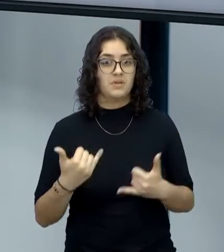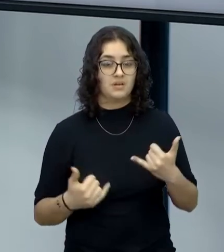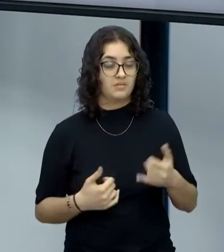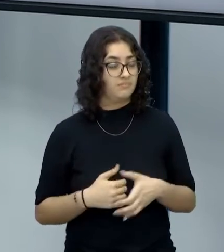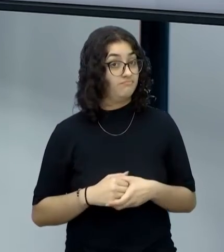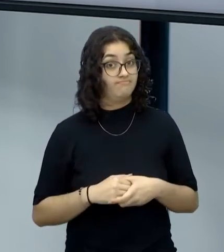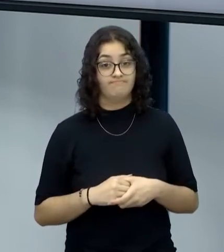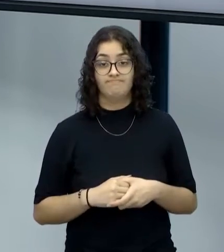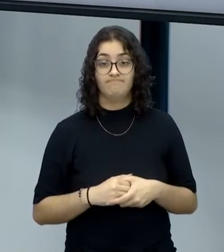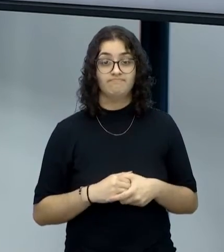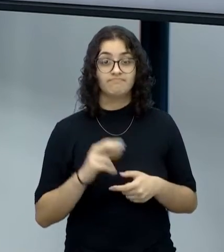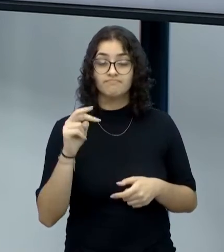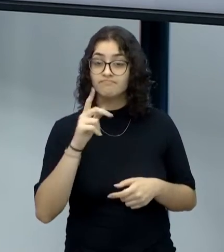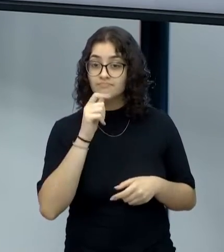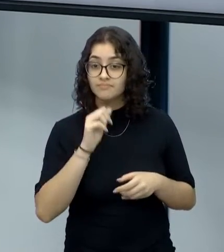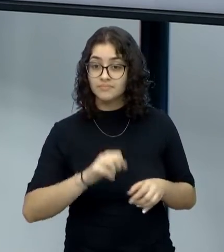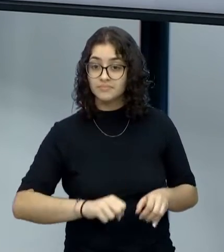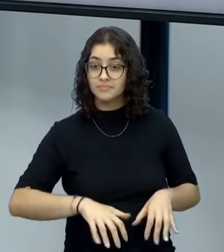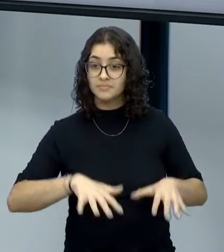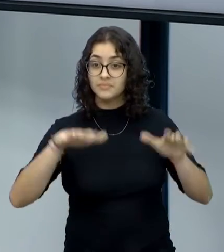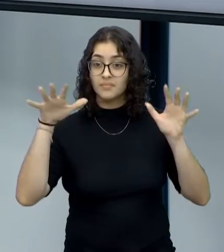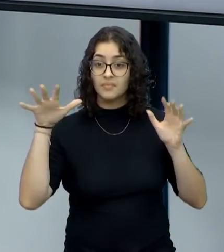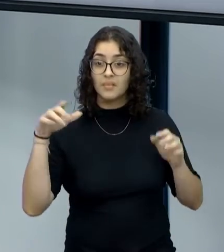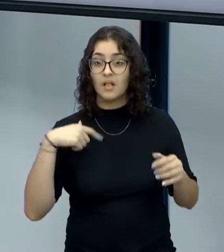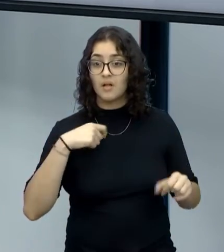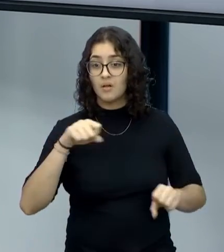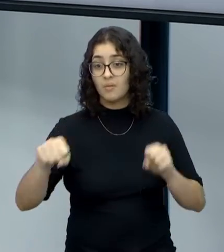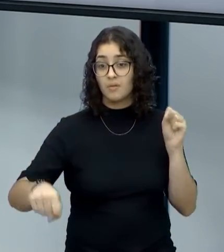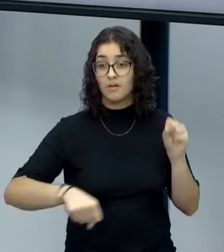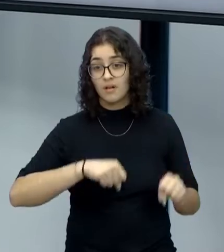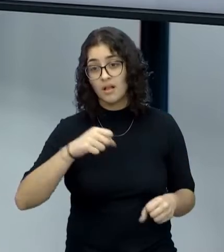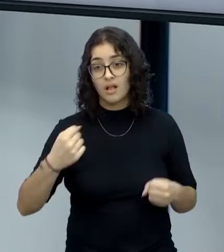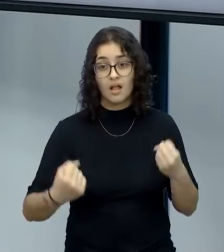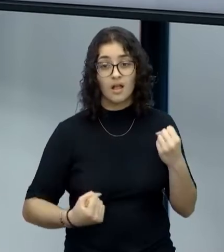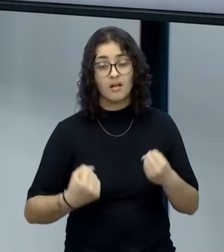coisas. Viu enchente, encheu, eu tô de bicicleta, eu tô de